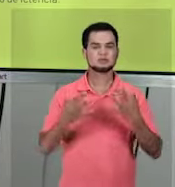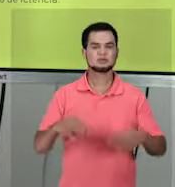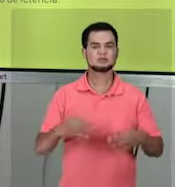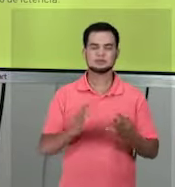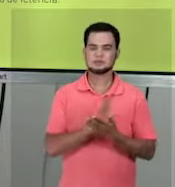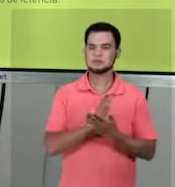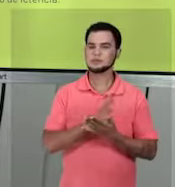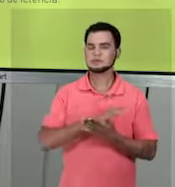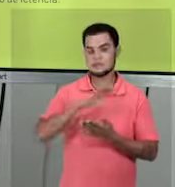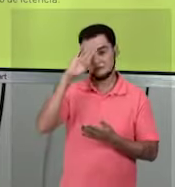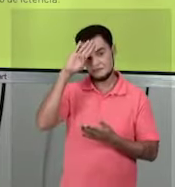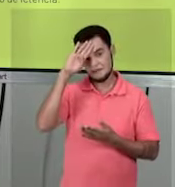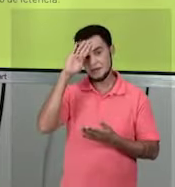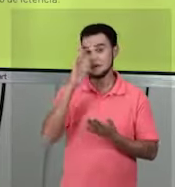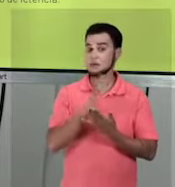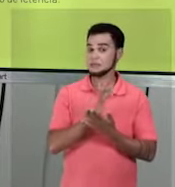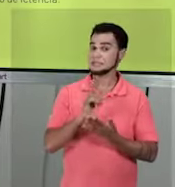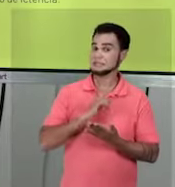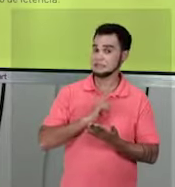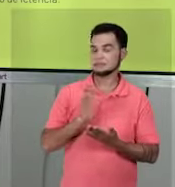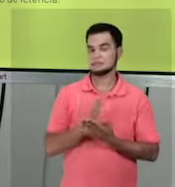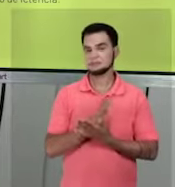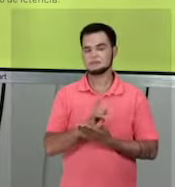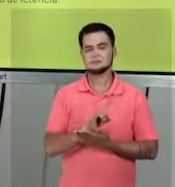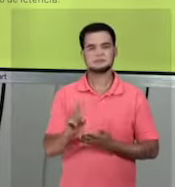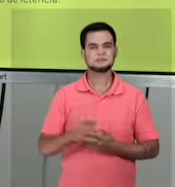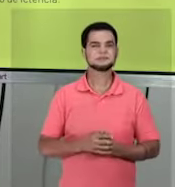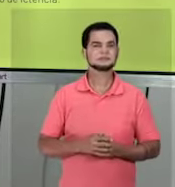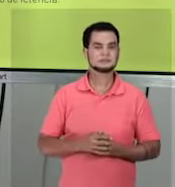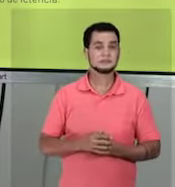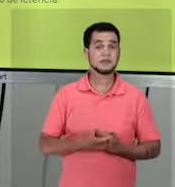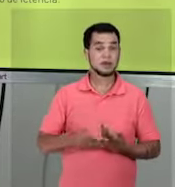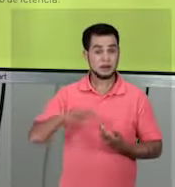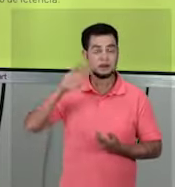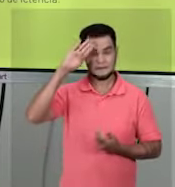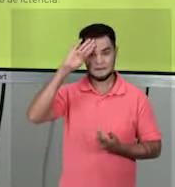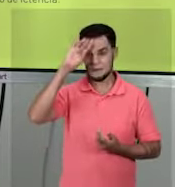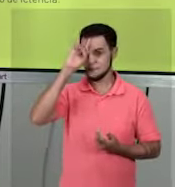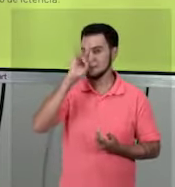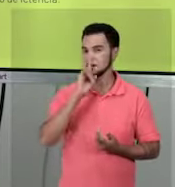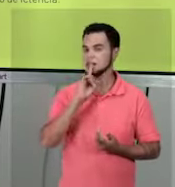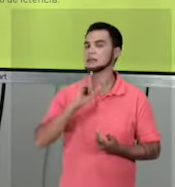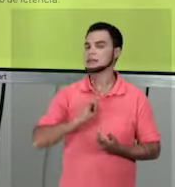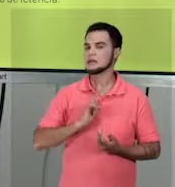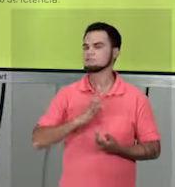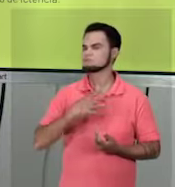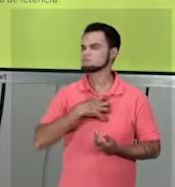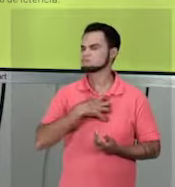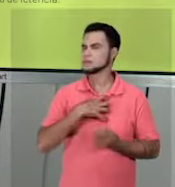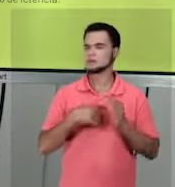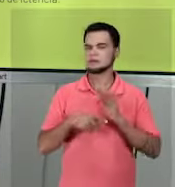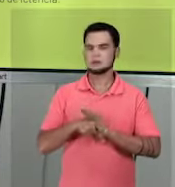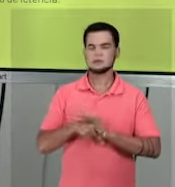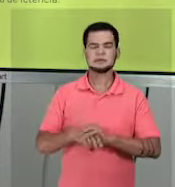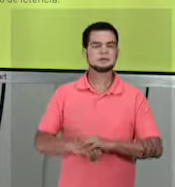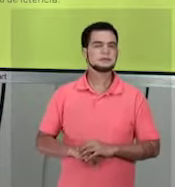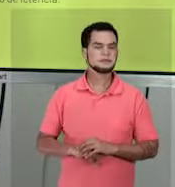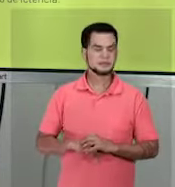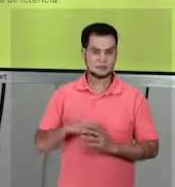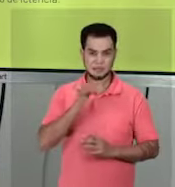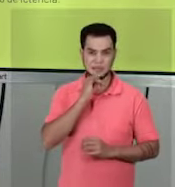apresentam, outras não apresentam febre. Já a febre amarela tem alguns sintomas mais específicos, né? Como, por exemplo,